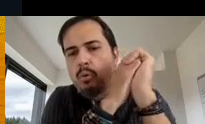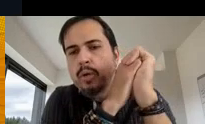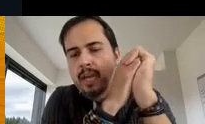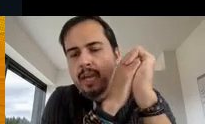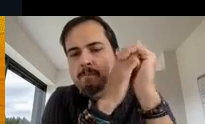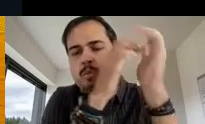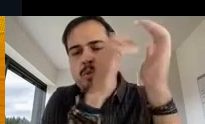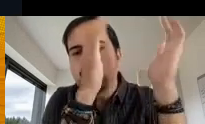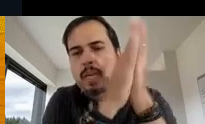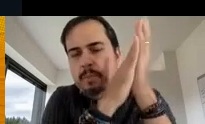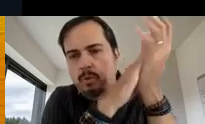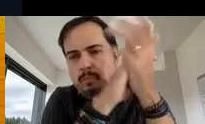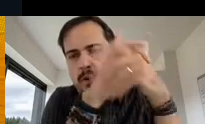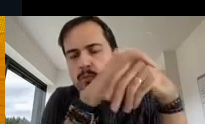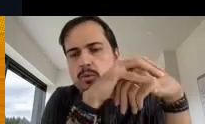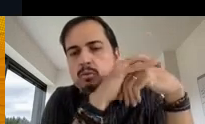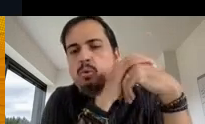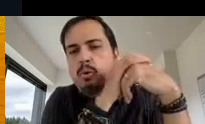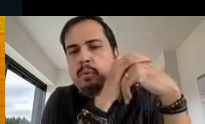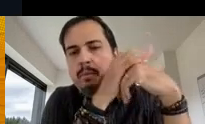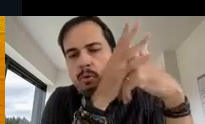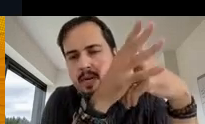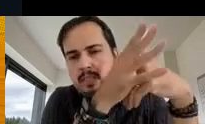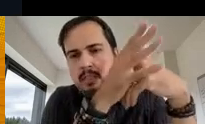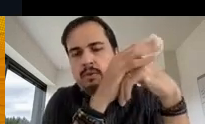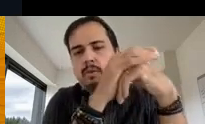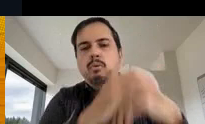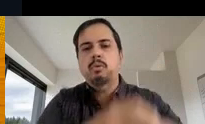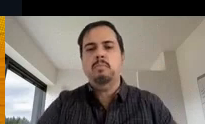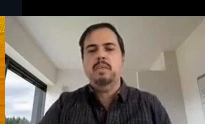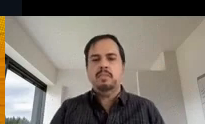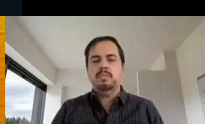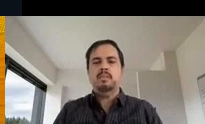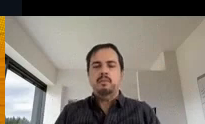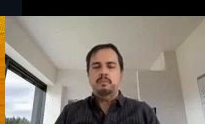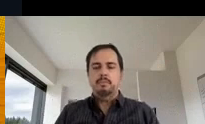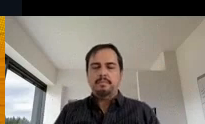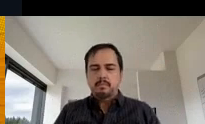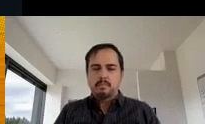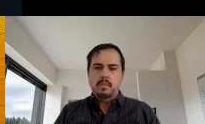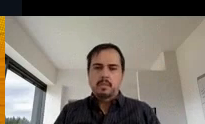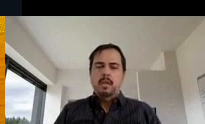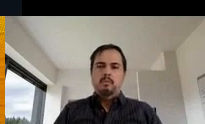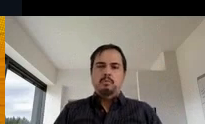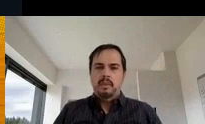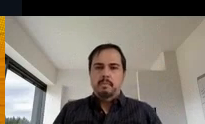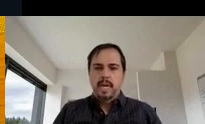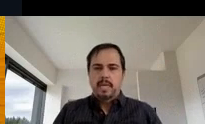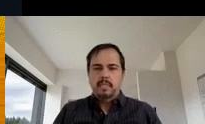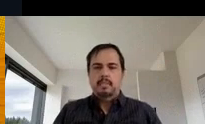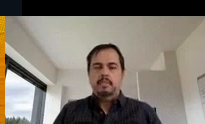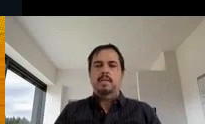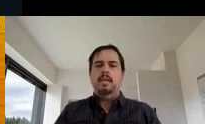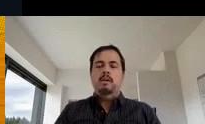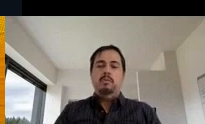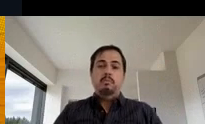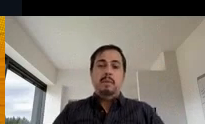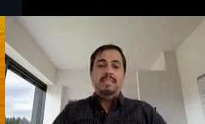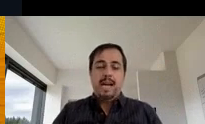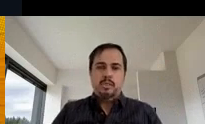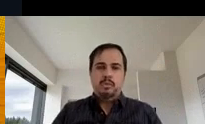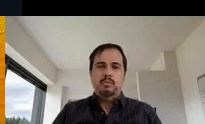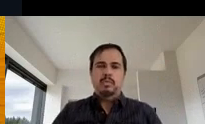Enfatizar como ou o quê? O quê, pessoal? Pelo amor de Deus, o como é a burocracia que a gente falou. Quanto mais flexível, quanto mais